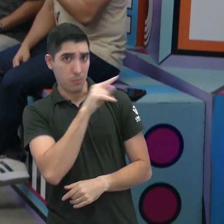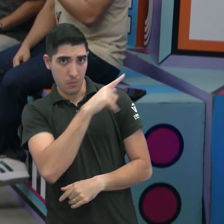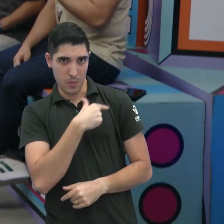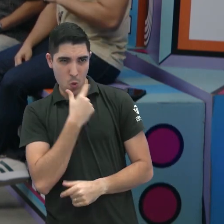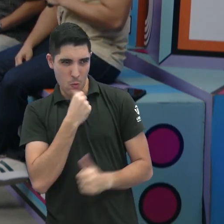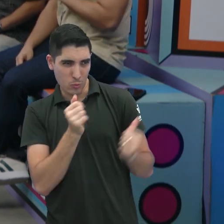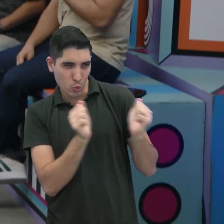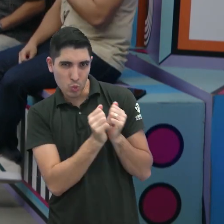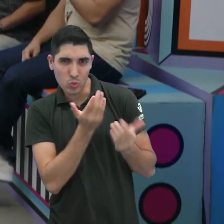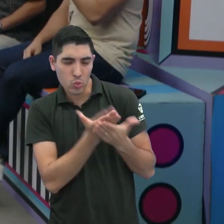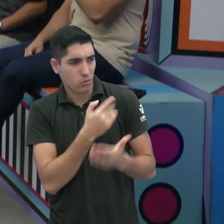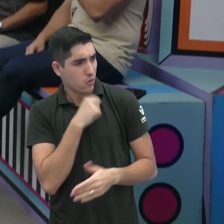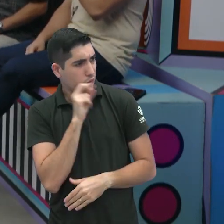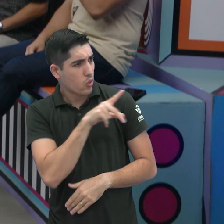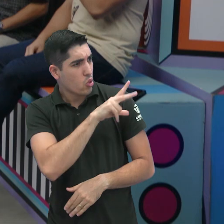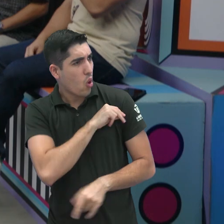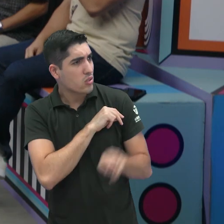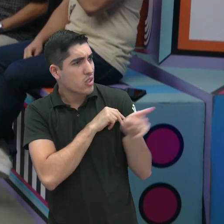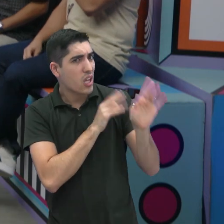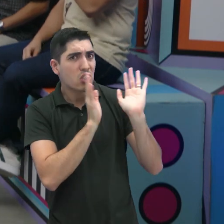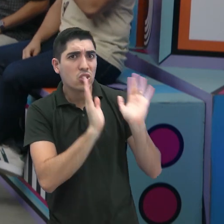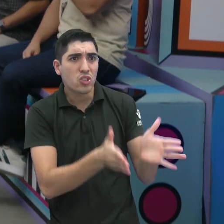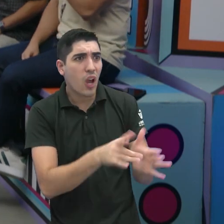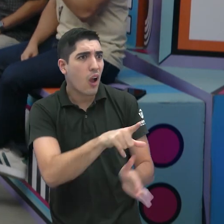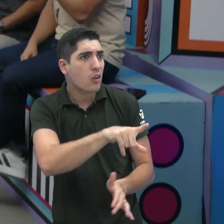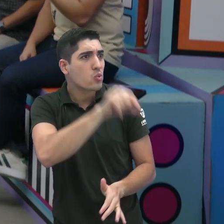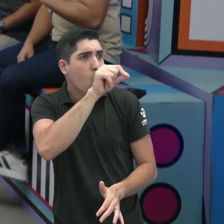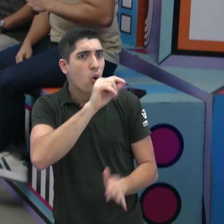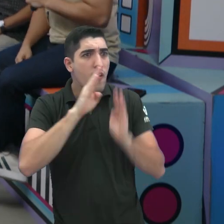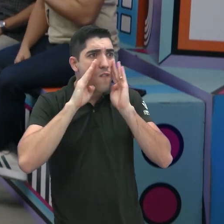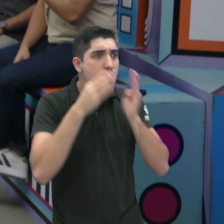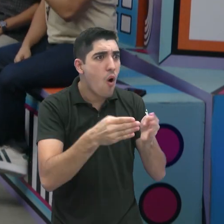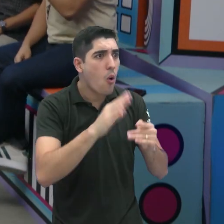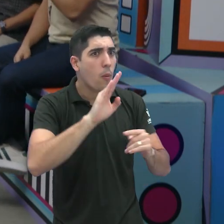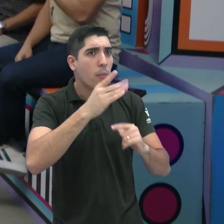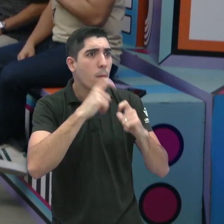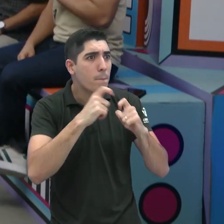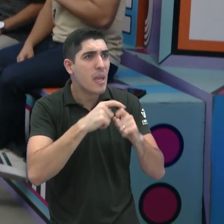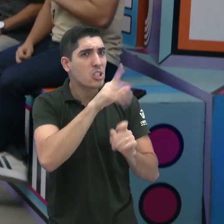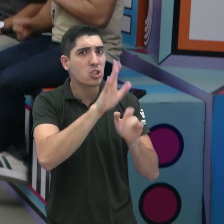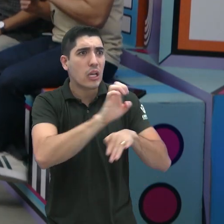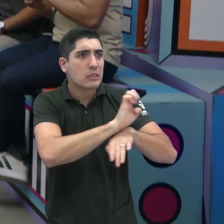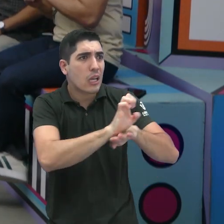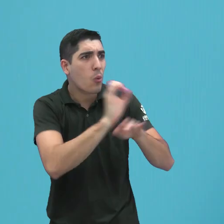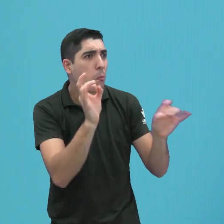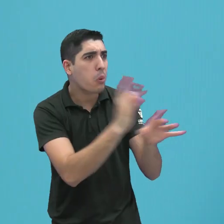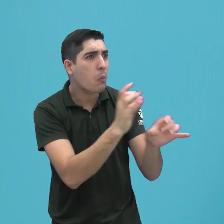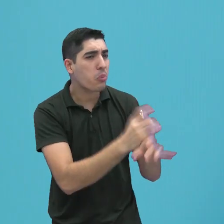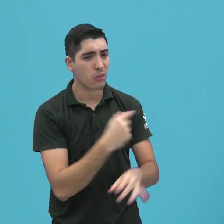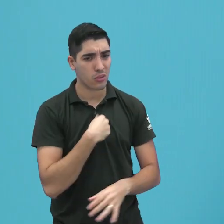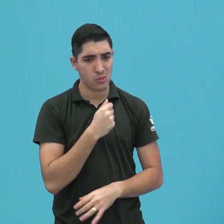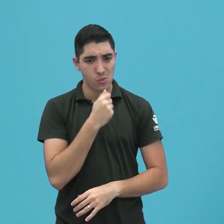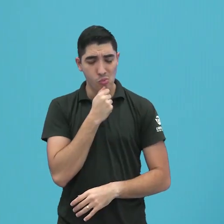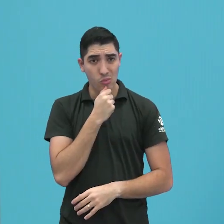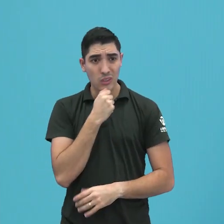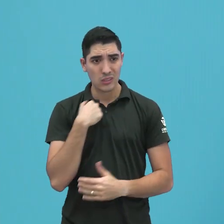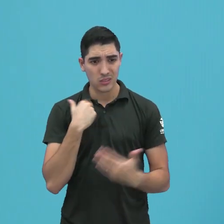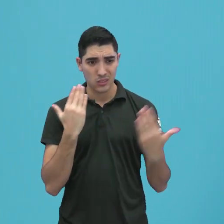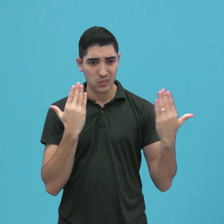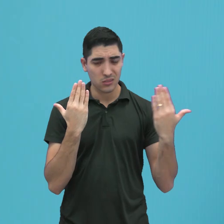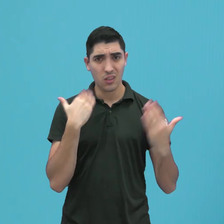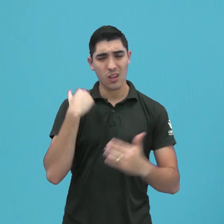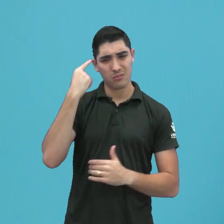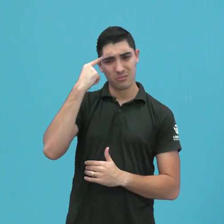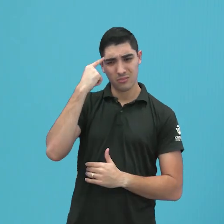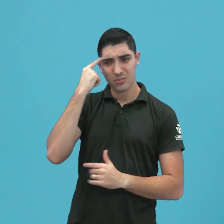da minha sala já sabe o que ele quer fazer, já tá fazendo estágio. Horrível isso, gente. Péssimo, é Meu Deus do péssimo. céu. E aí eu falei, caramba, o que eu quero fazer? E aí eu